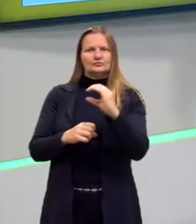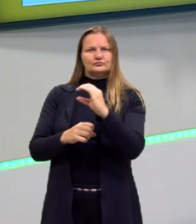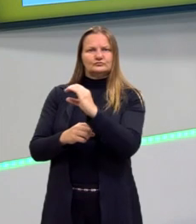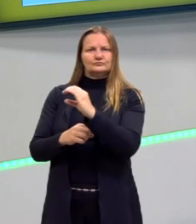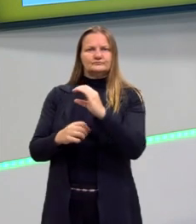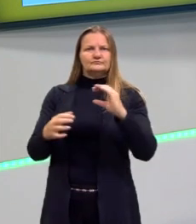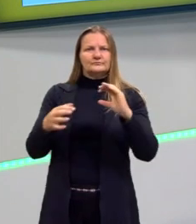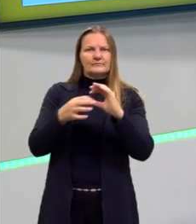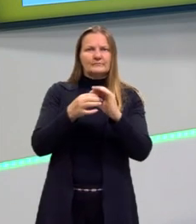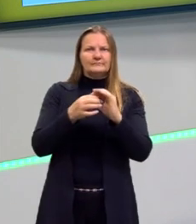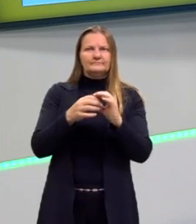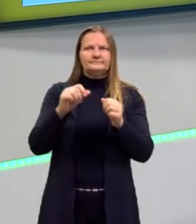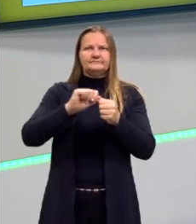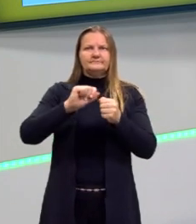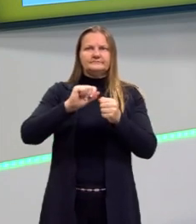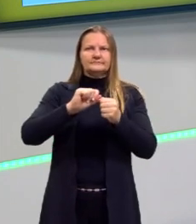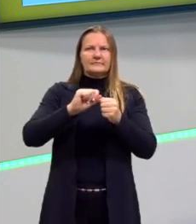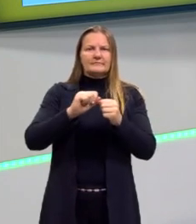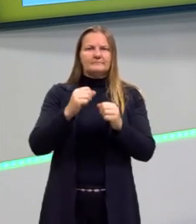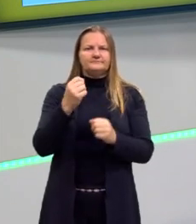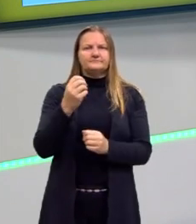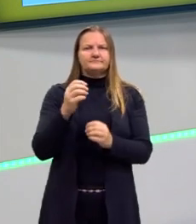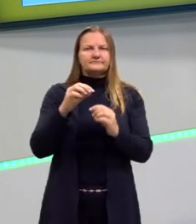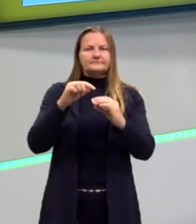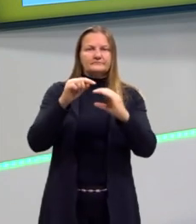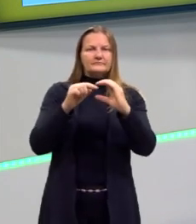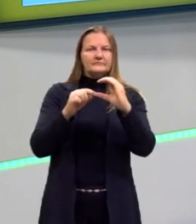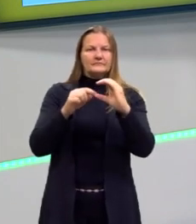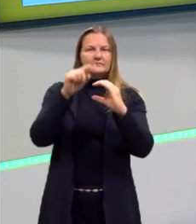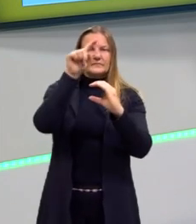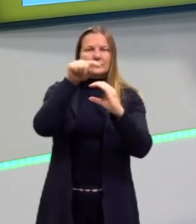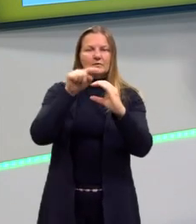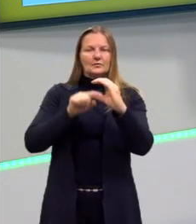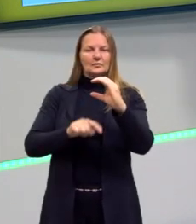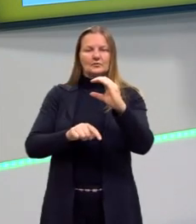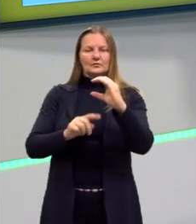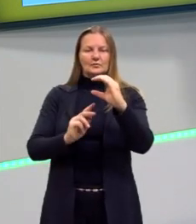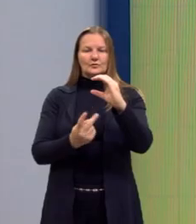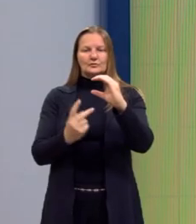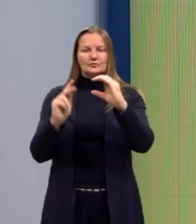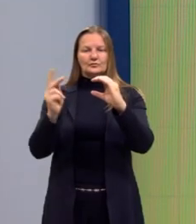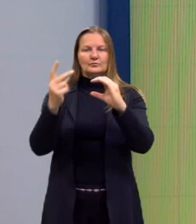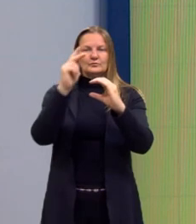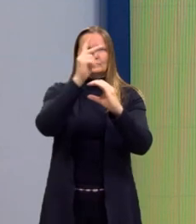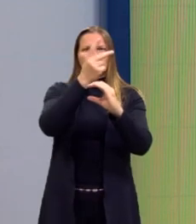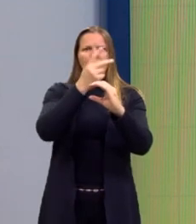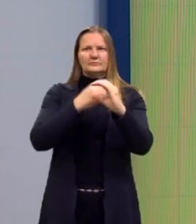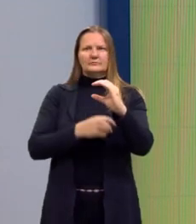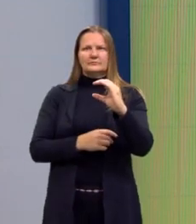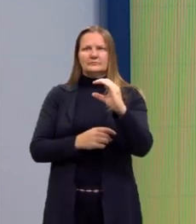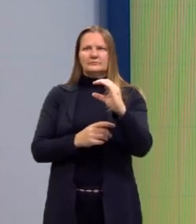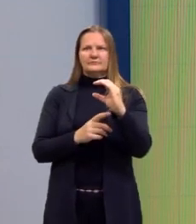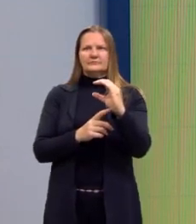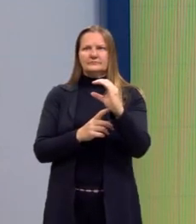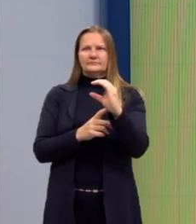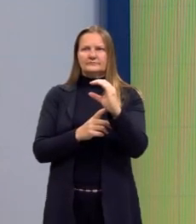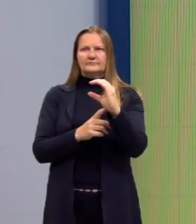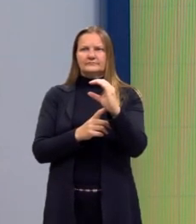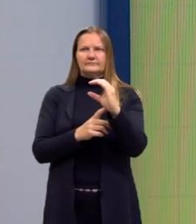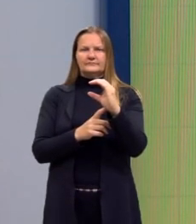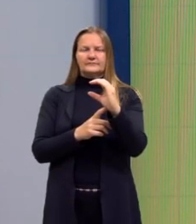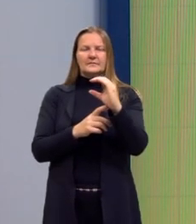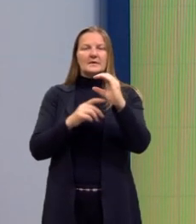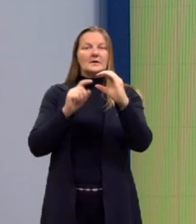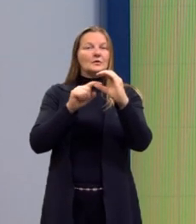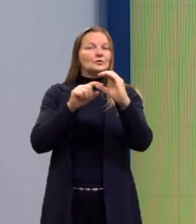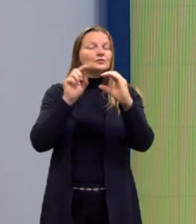caso dessa estrutura faz os quatro tracinho com os hidrogênios que é uma cadeia carbônica entre carbono e